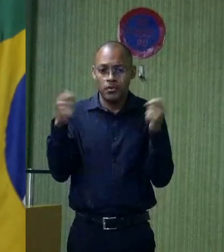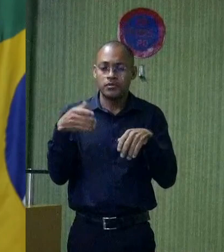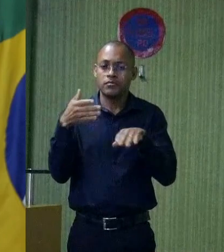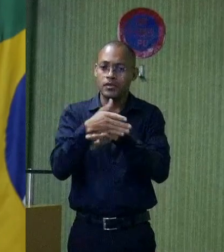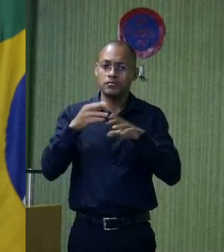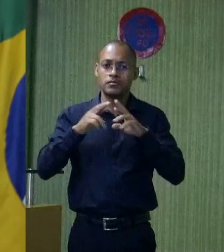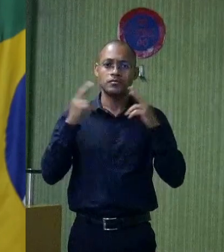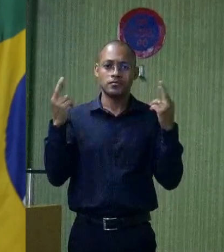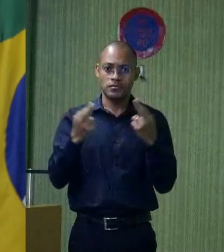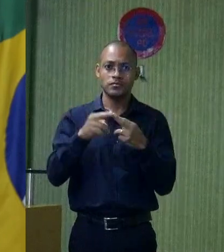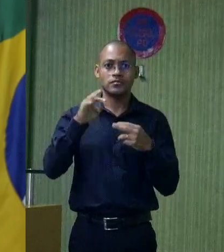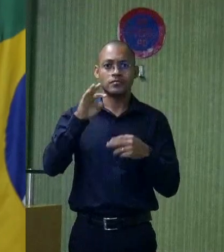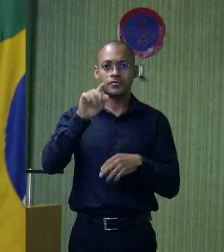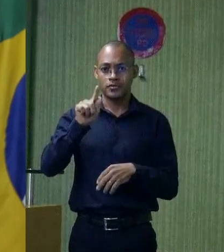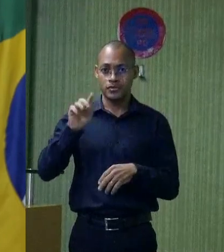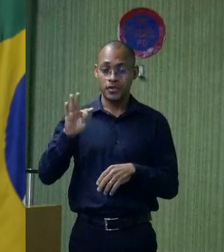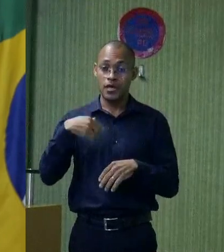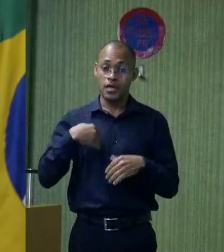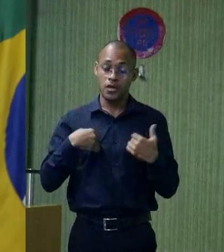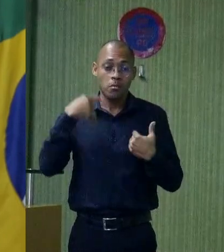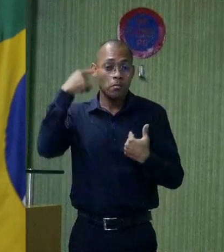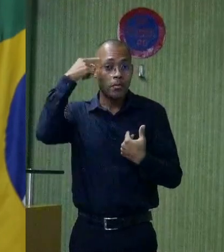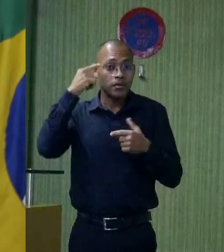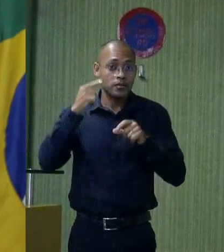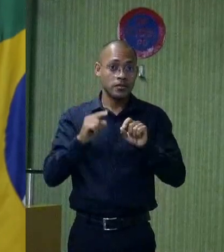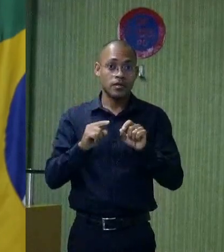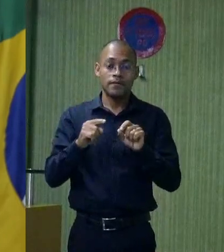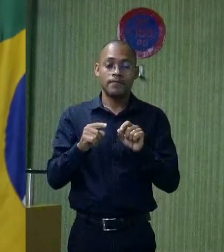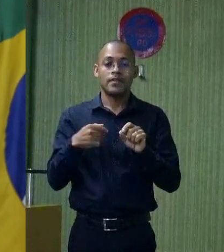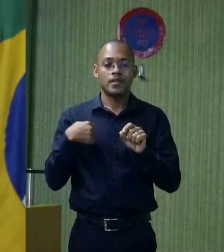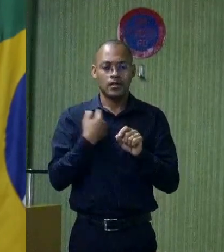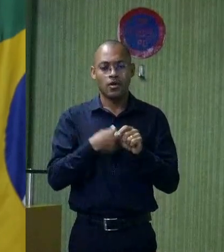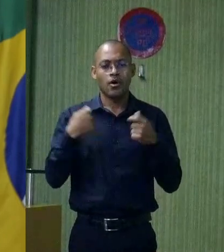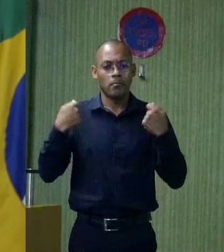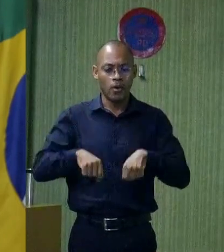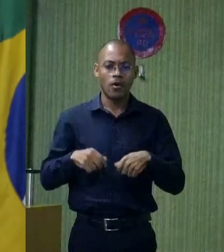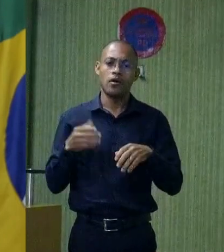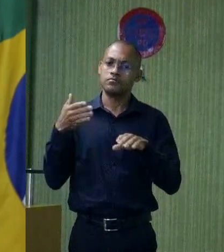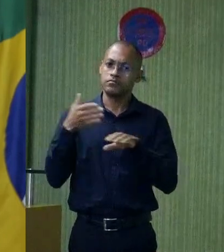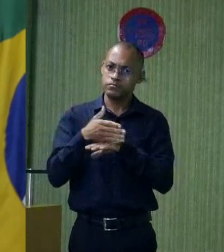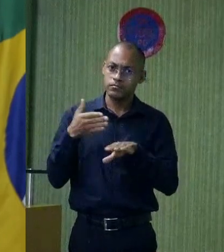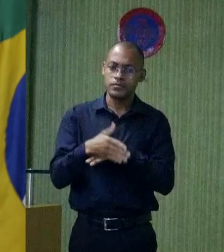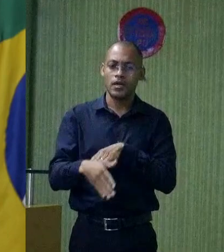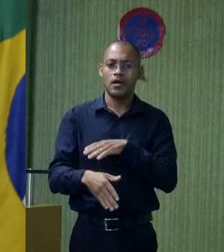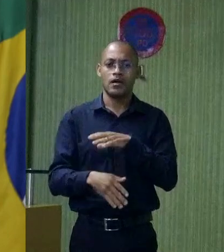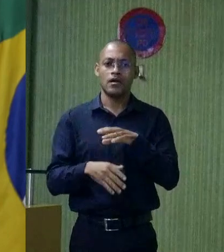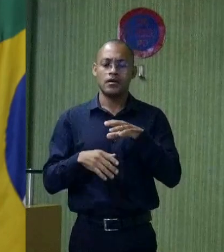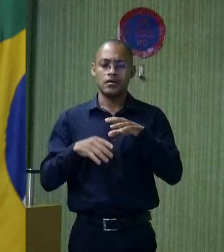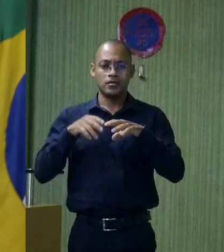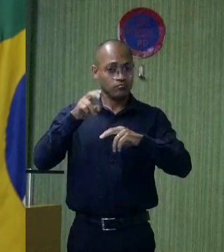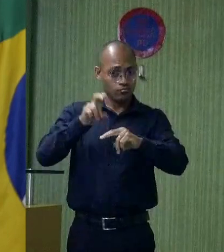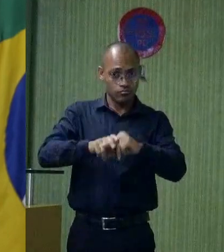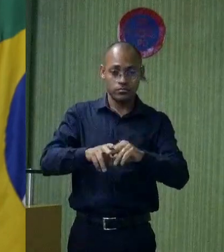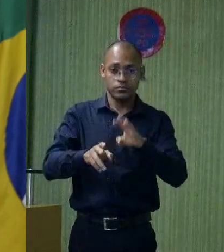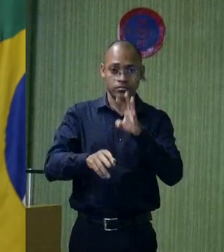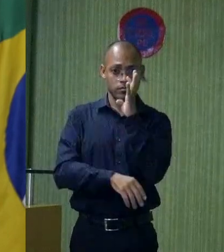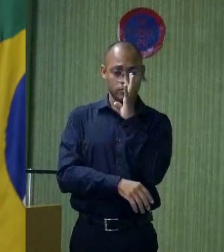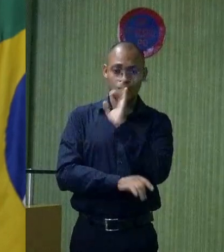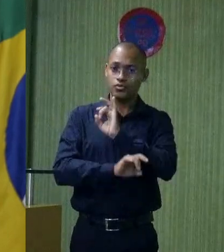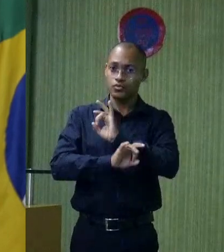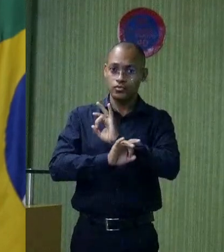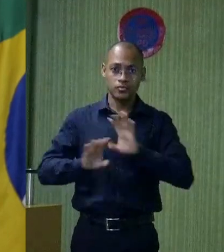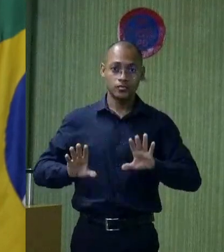né então eu penso que no primeiro momento a gente deve participar ali como ouvinte entendendo porque a gente sabe né como Eu